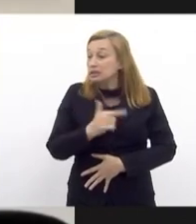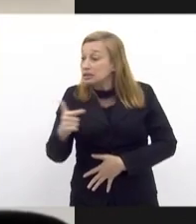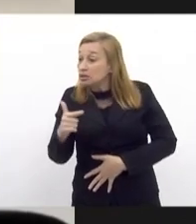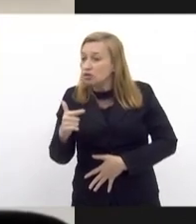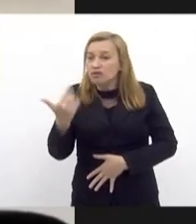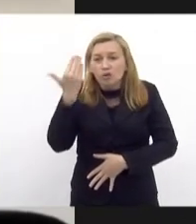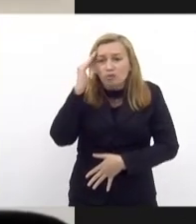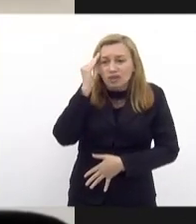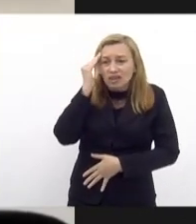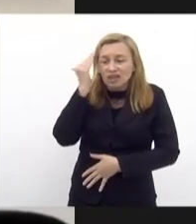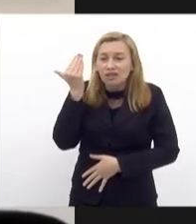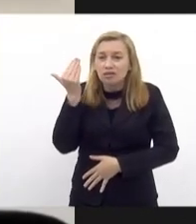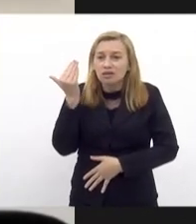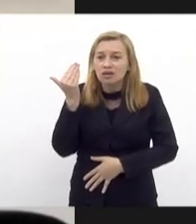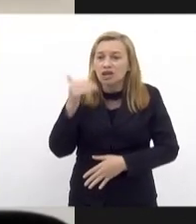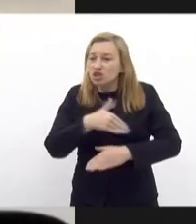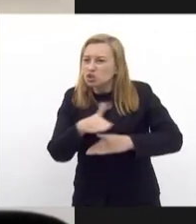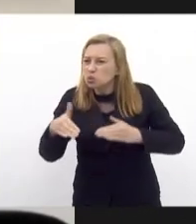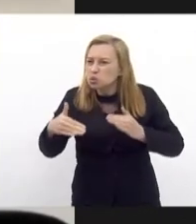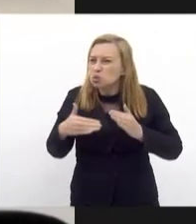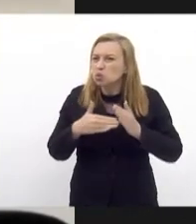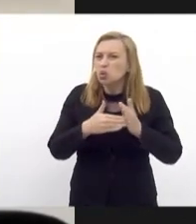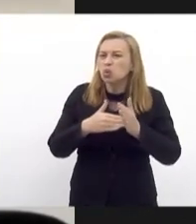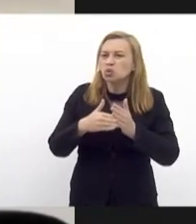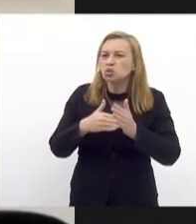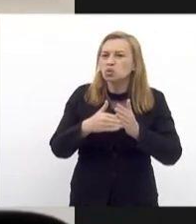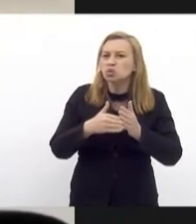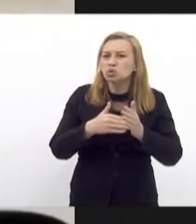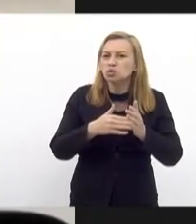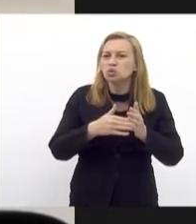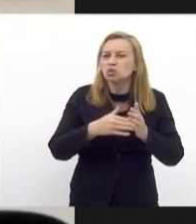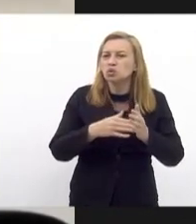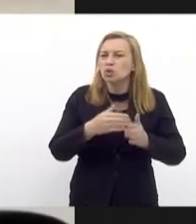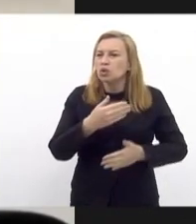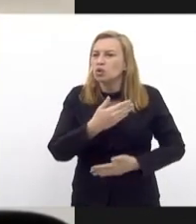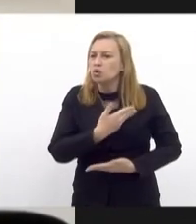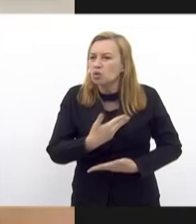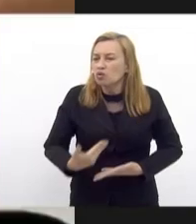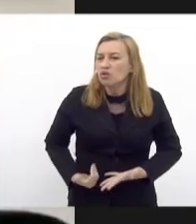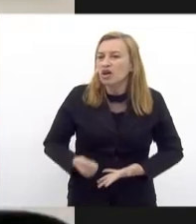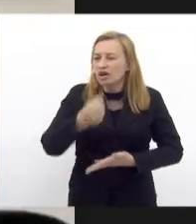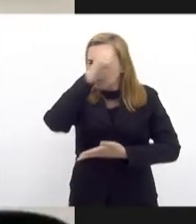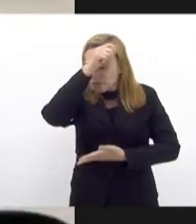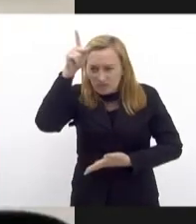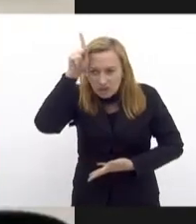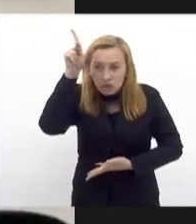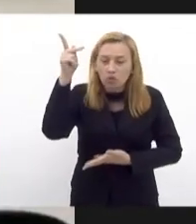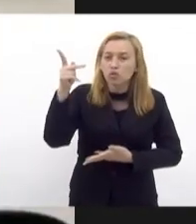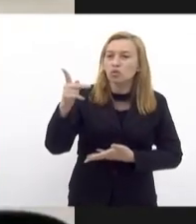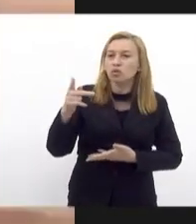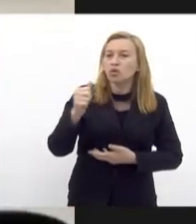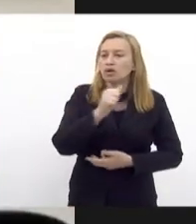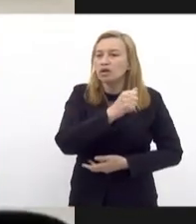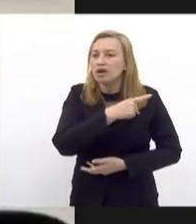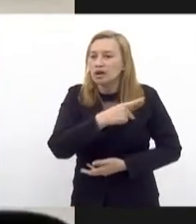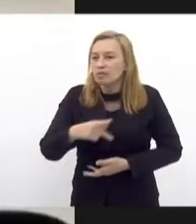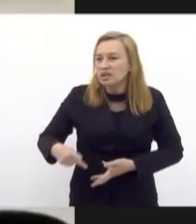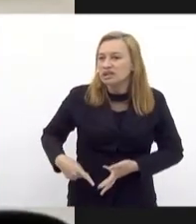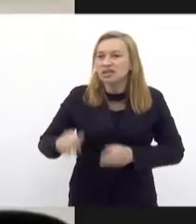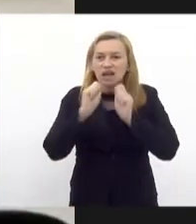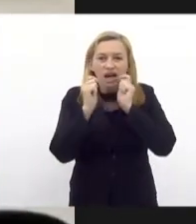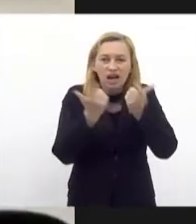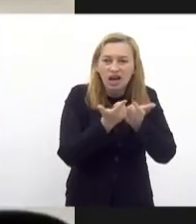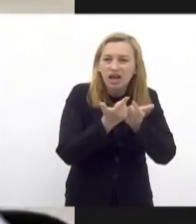um entendimento, né, de todas essas autoridades, né, o Eduardo Paes, o presidente da Assembleia, o governador do Estado, etc. e